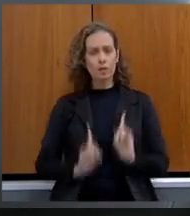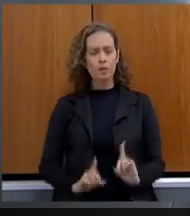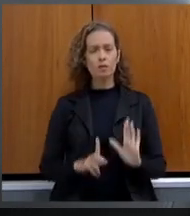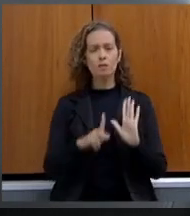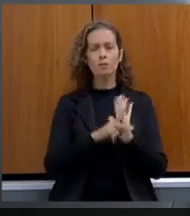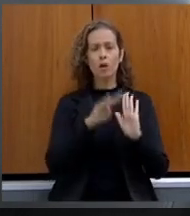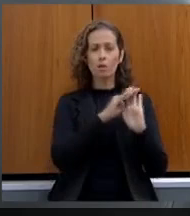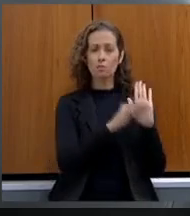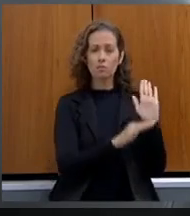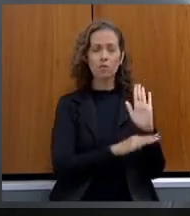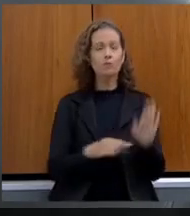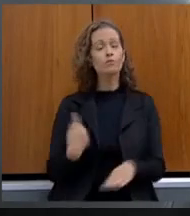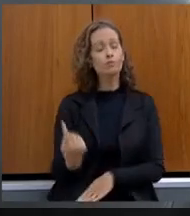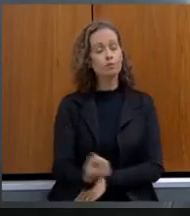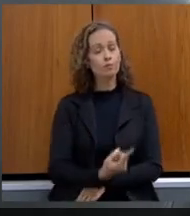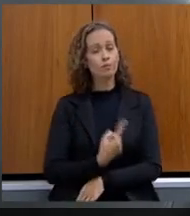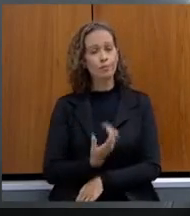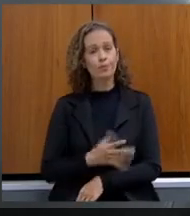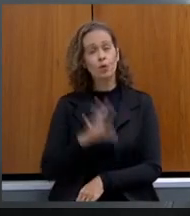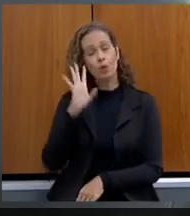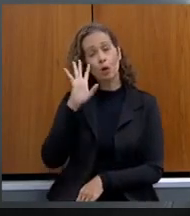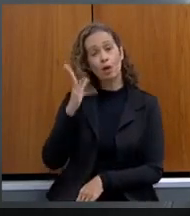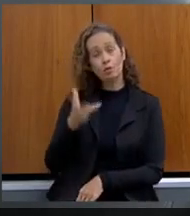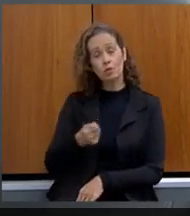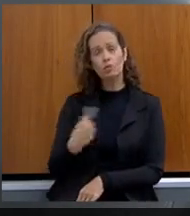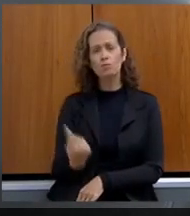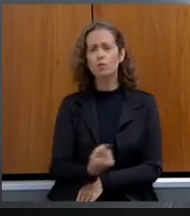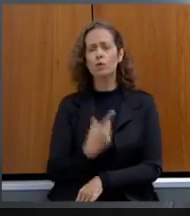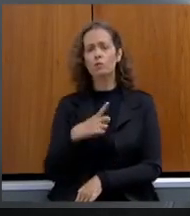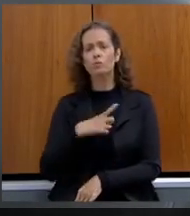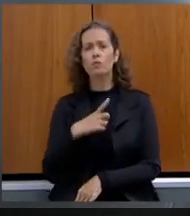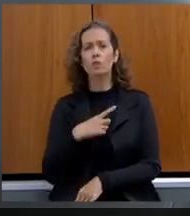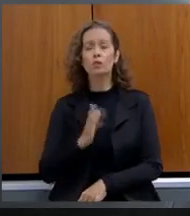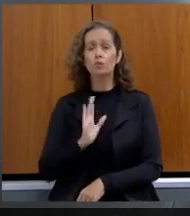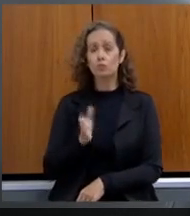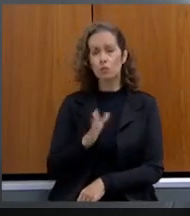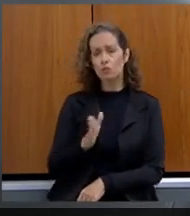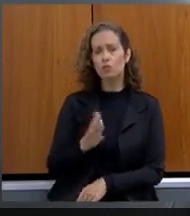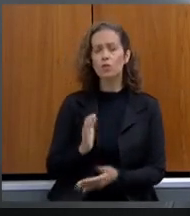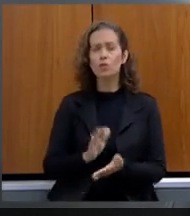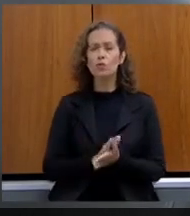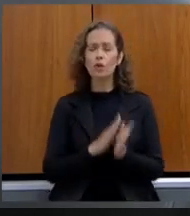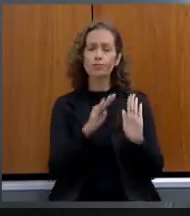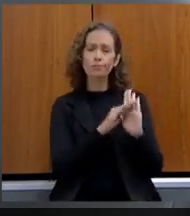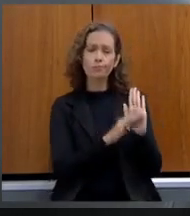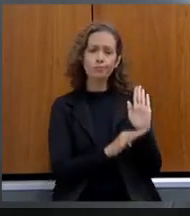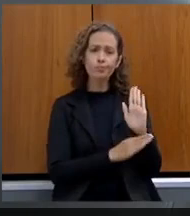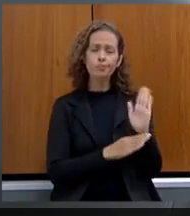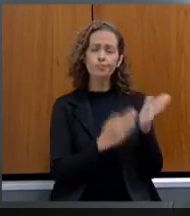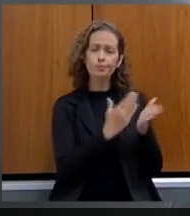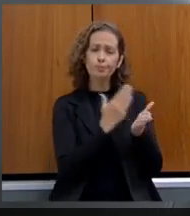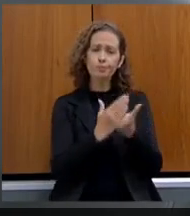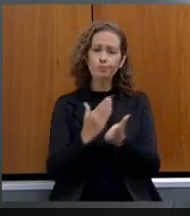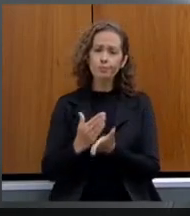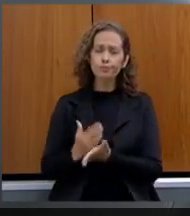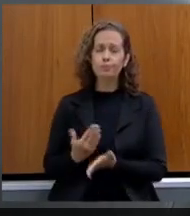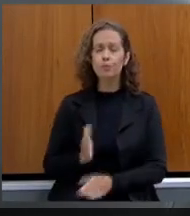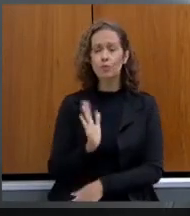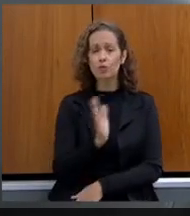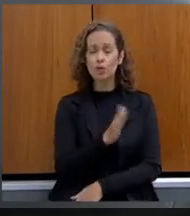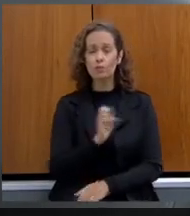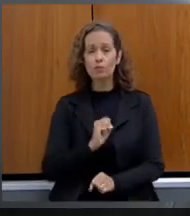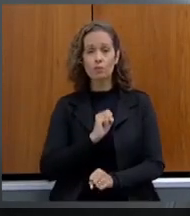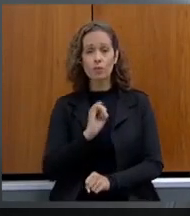Então é eu acho que a O que é certamente a cartilha né e alteração se compararmos